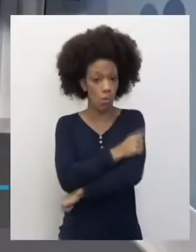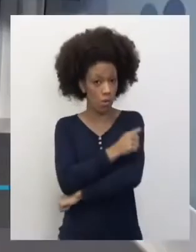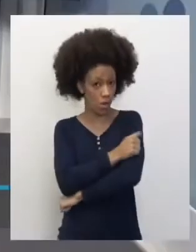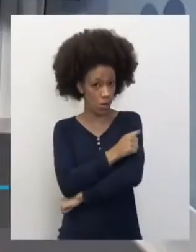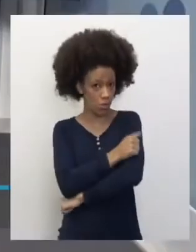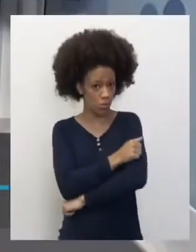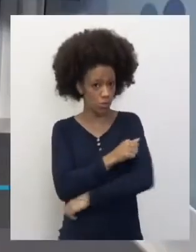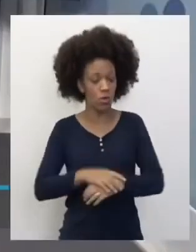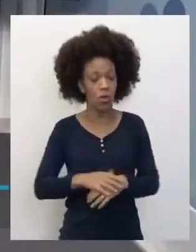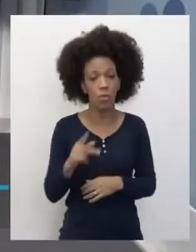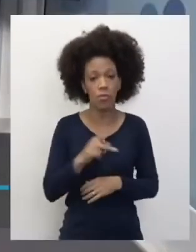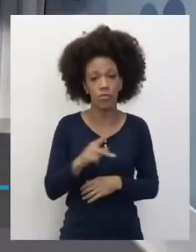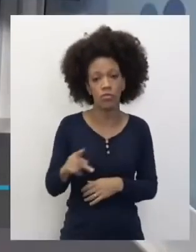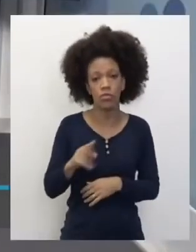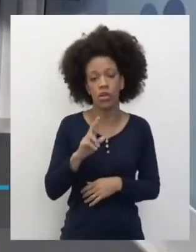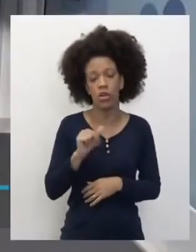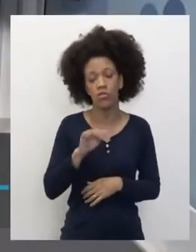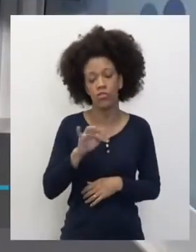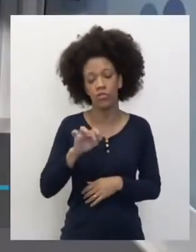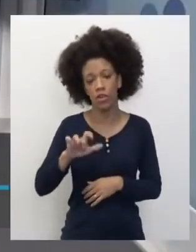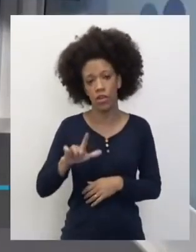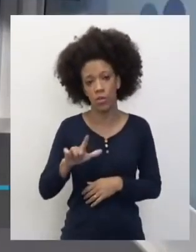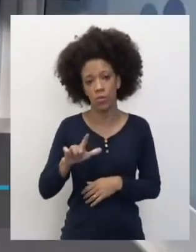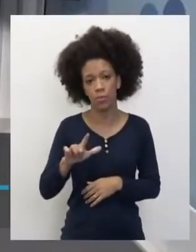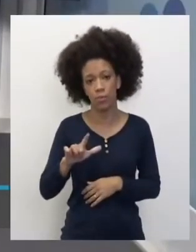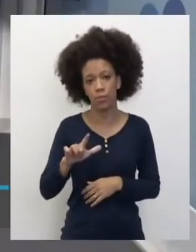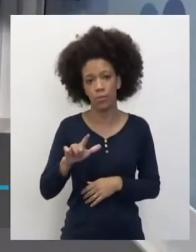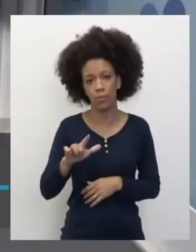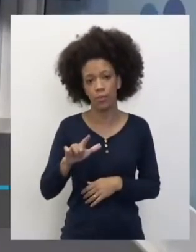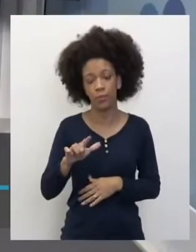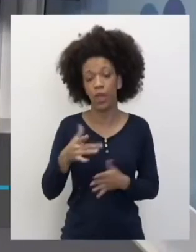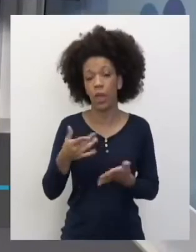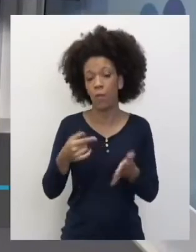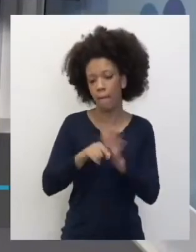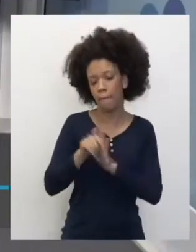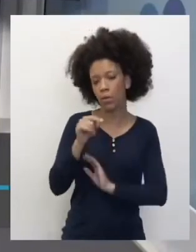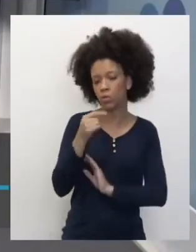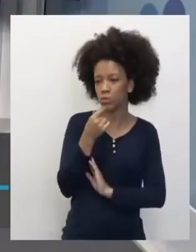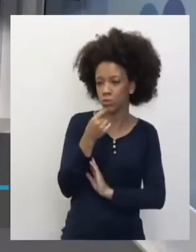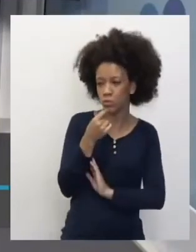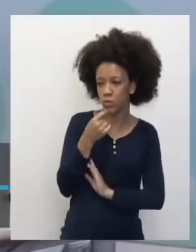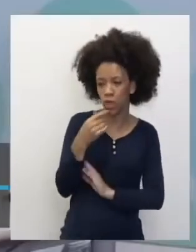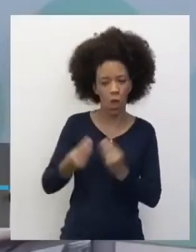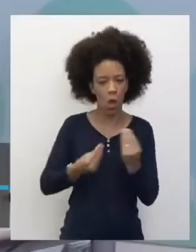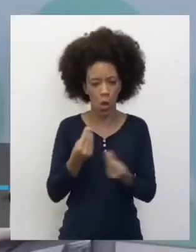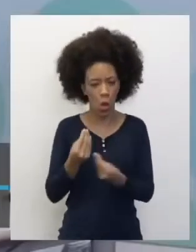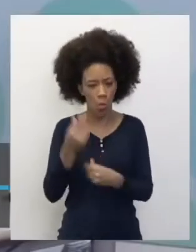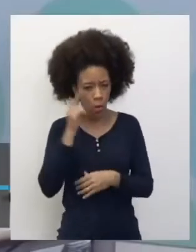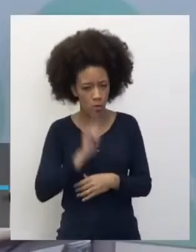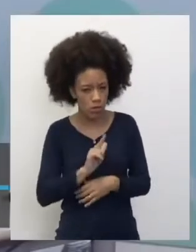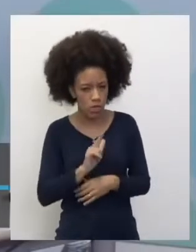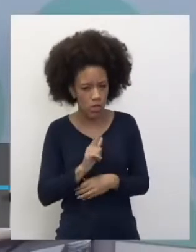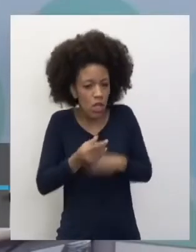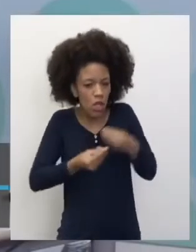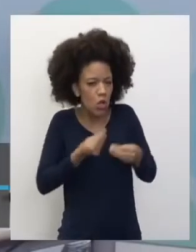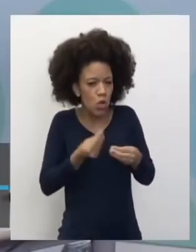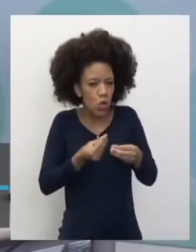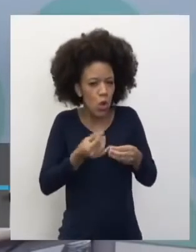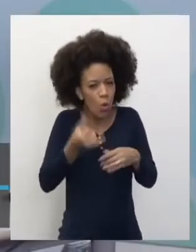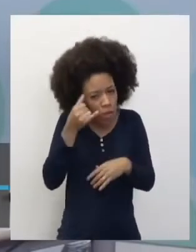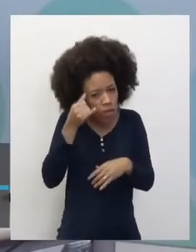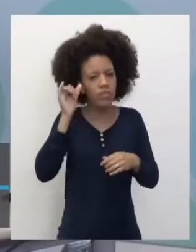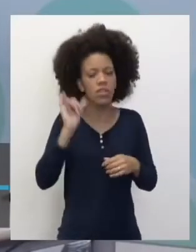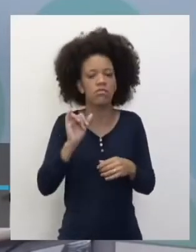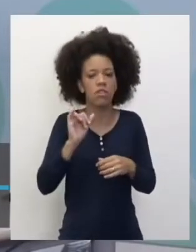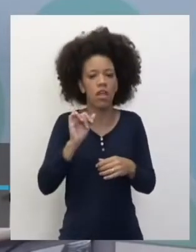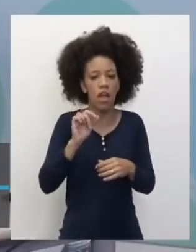Pro Rafael, colocou que acho que foi uma pergunta em relação a como você consegue, como podemos combater a desinformação.